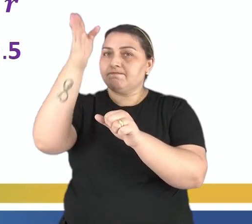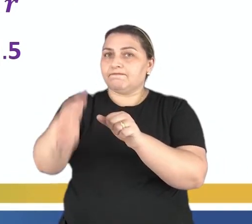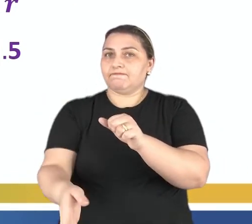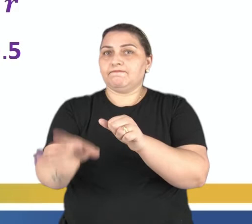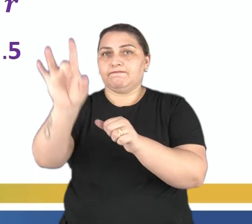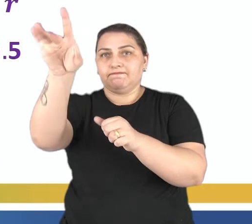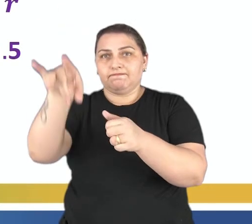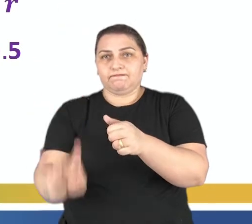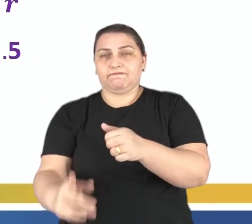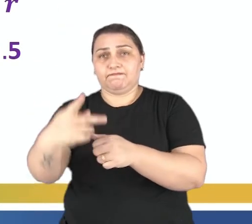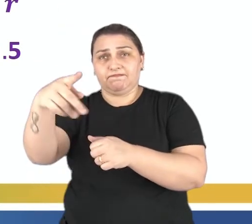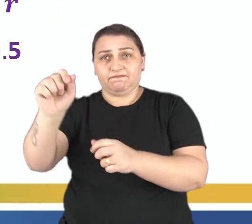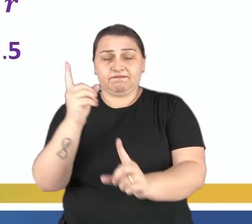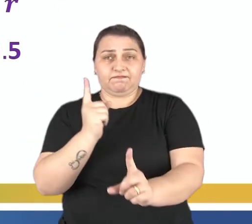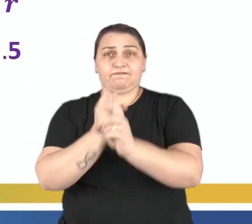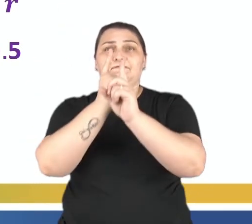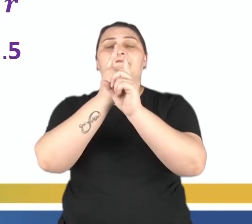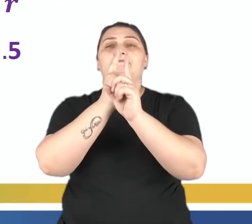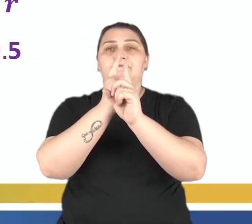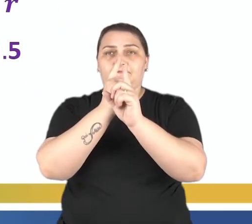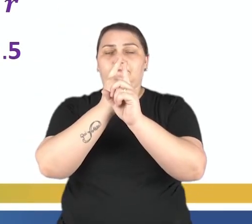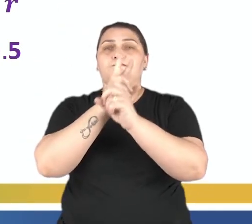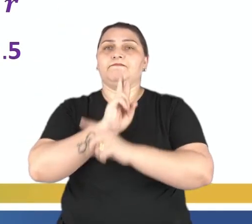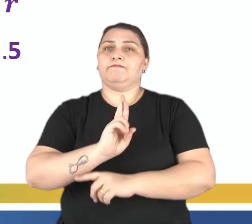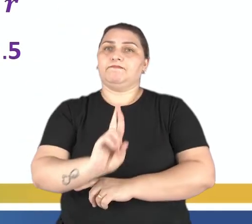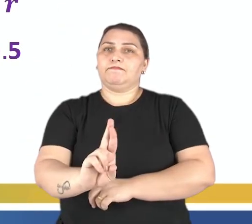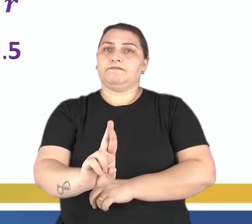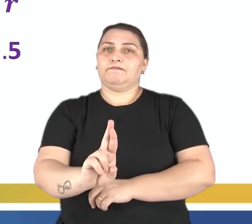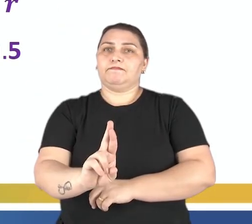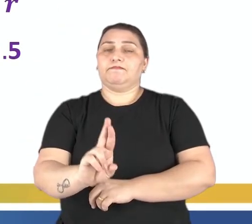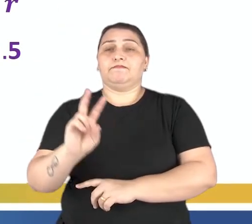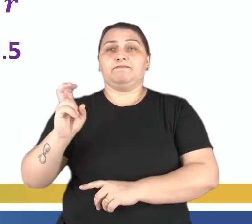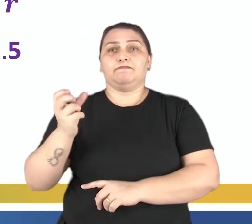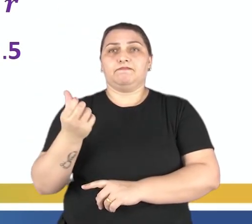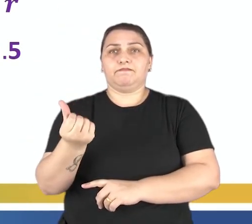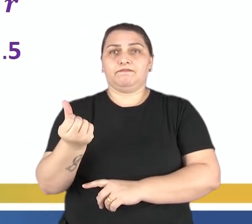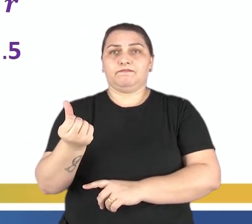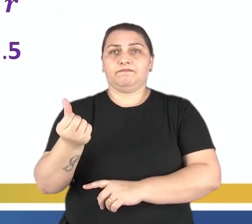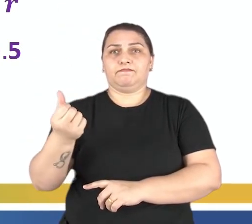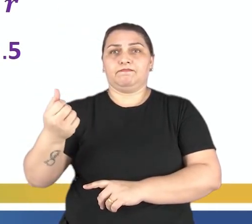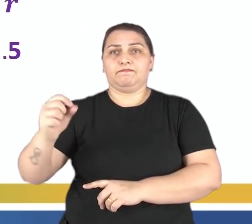dessa PA, encontraremos como resultado